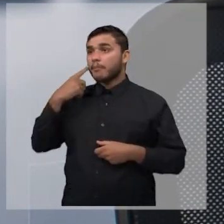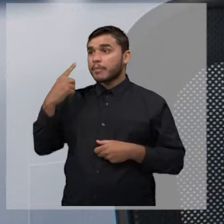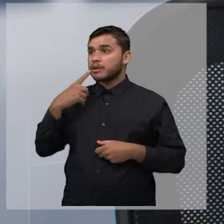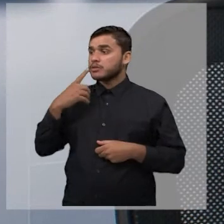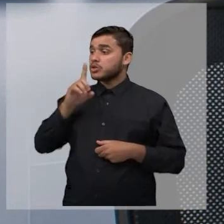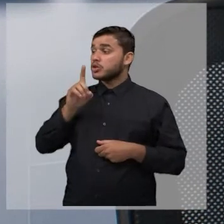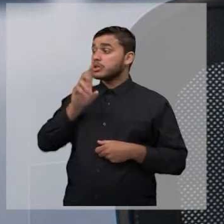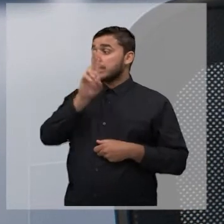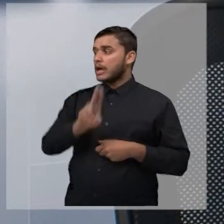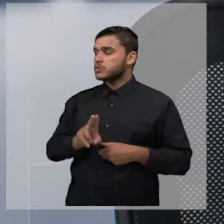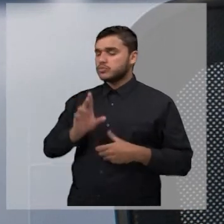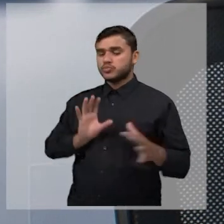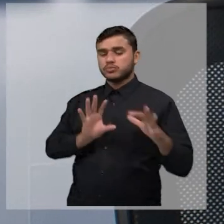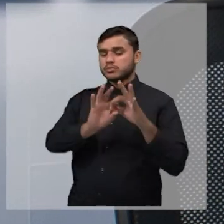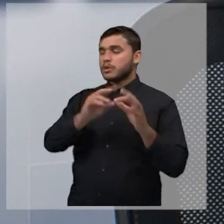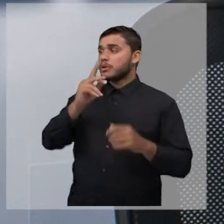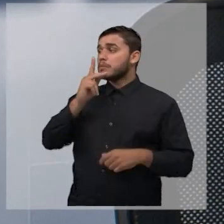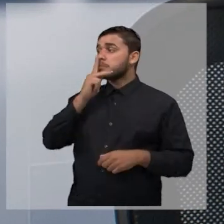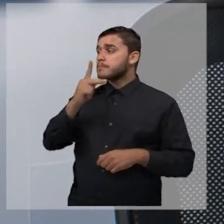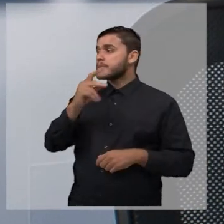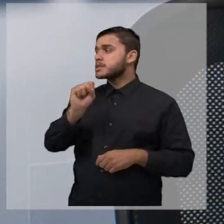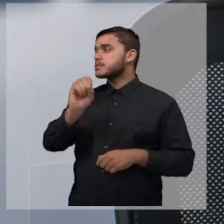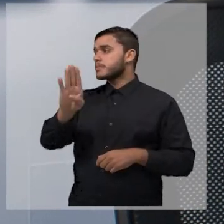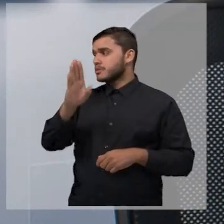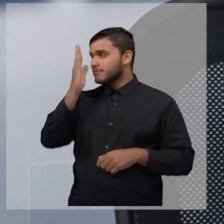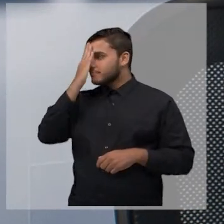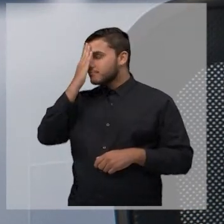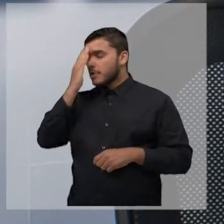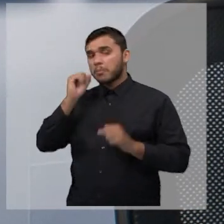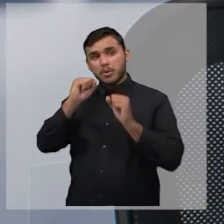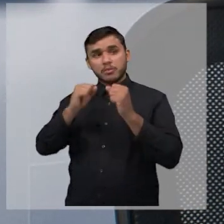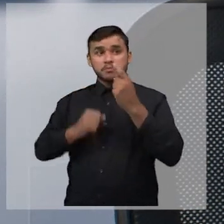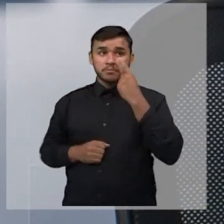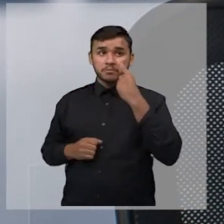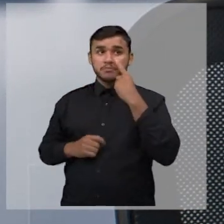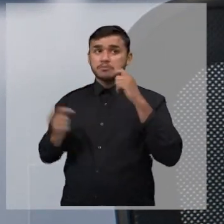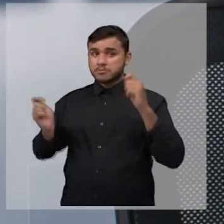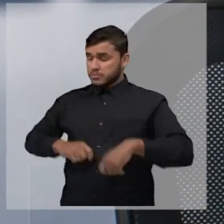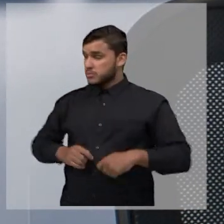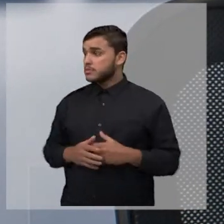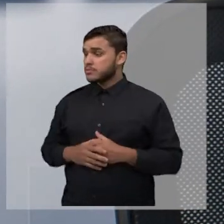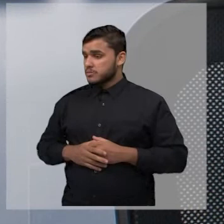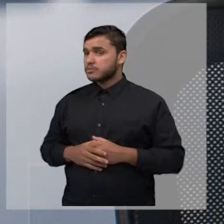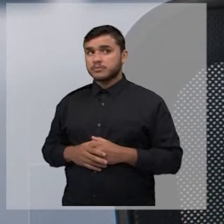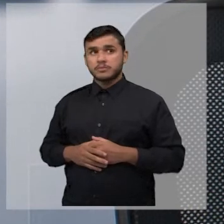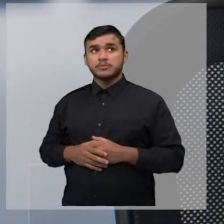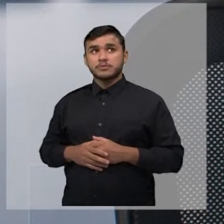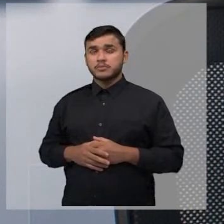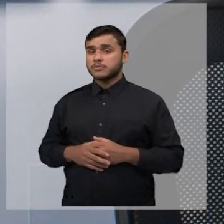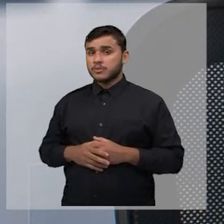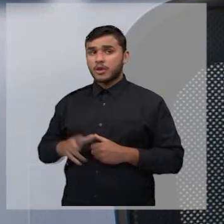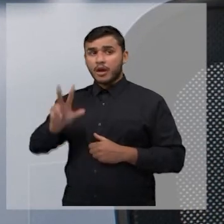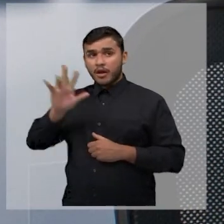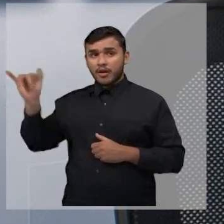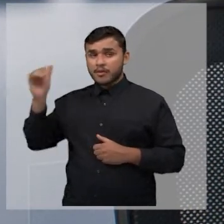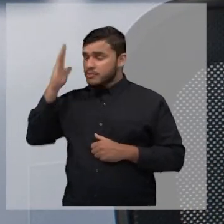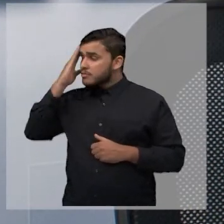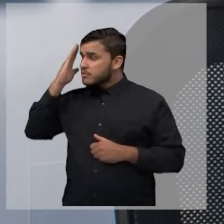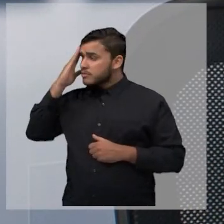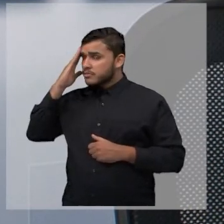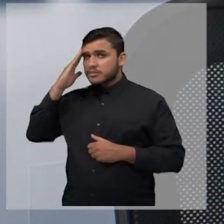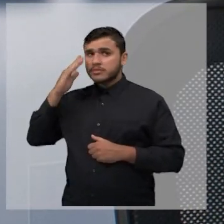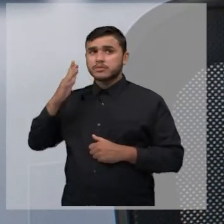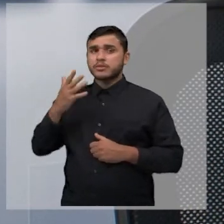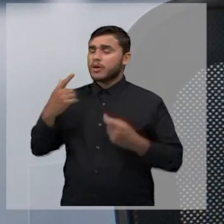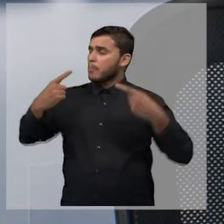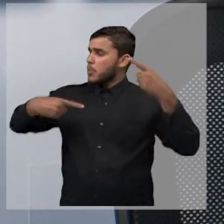É um cenário plausível e provável, mas que só os próximos atos desses